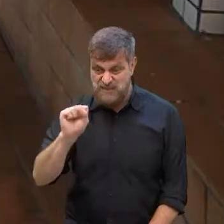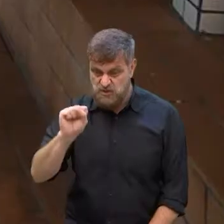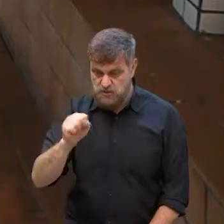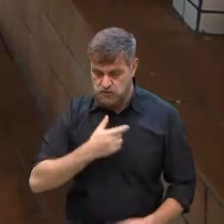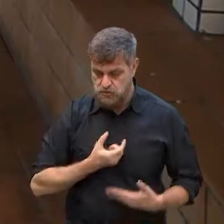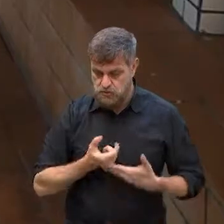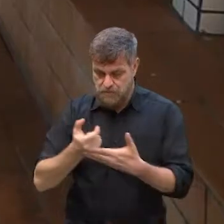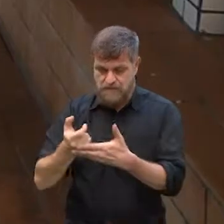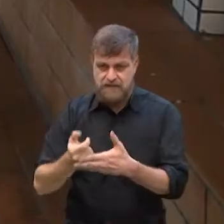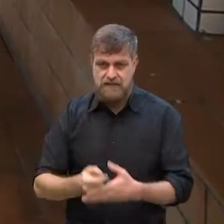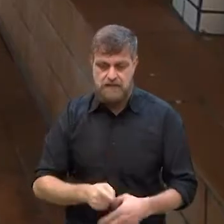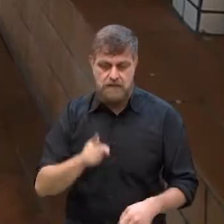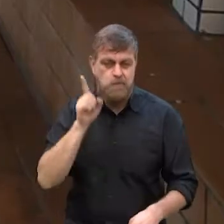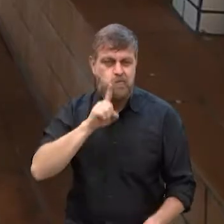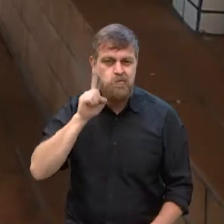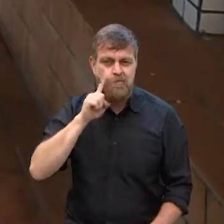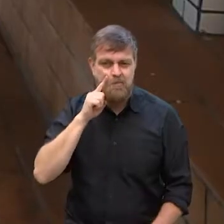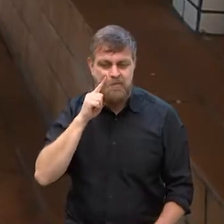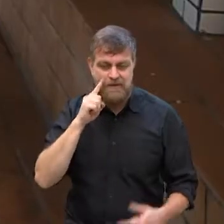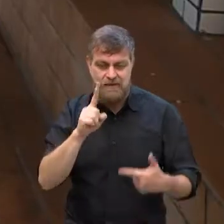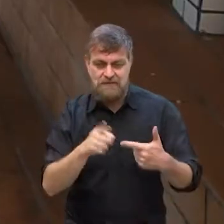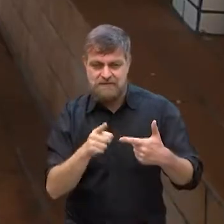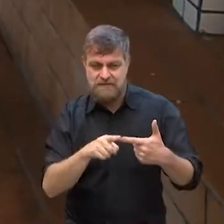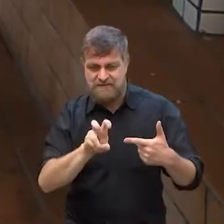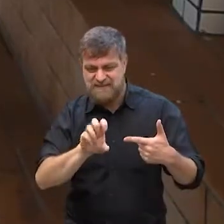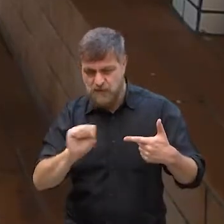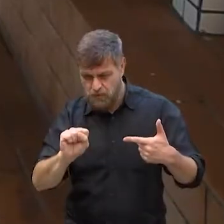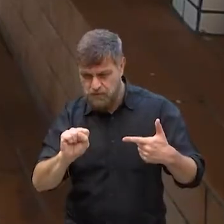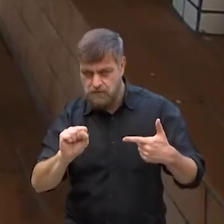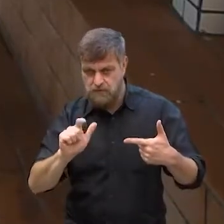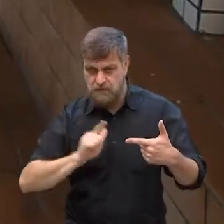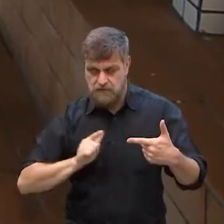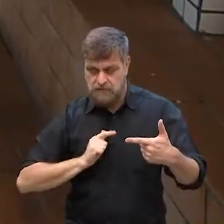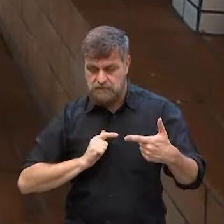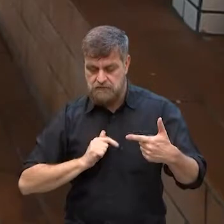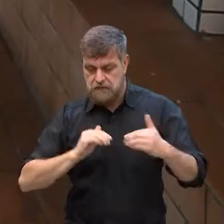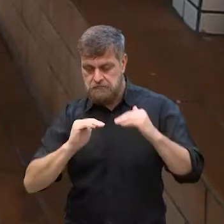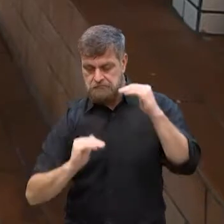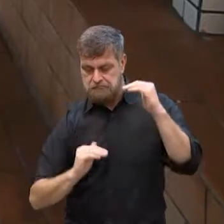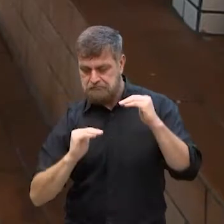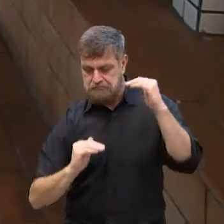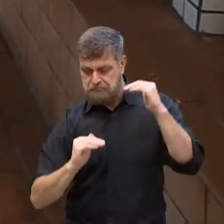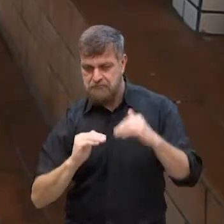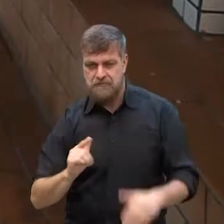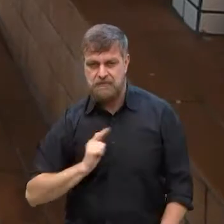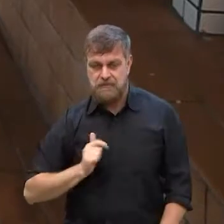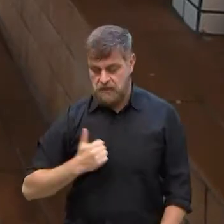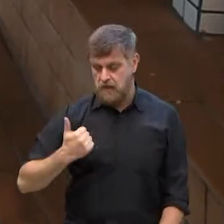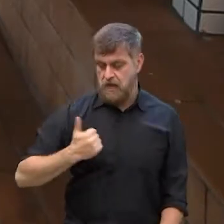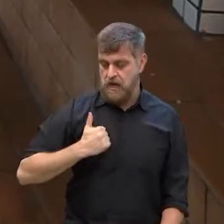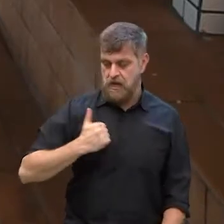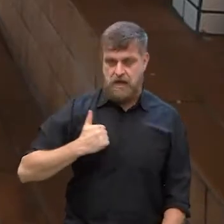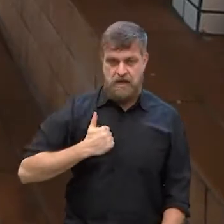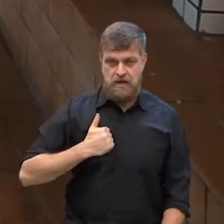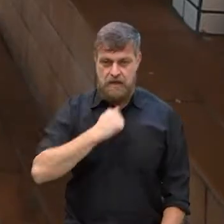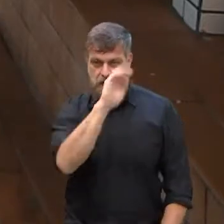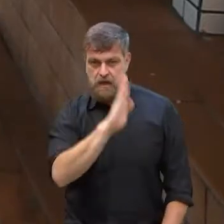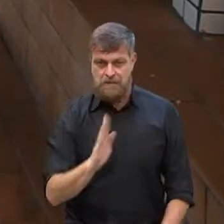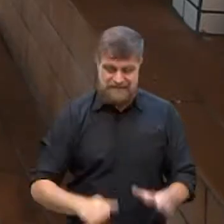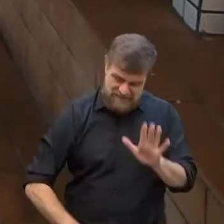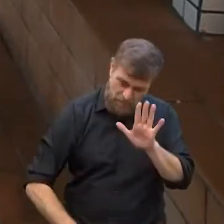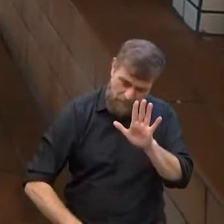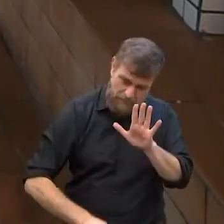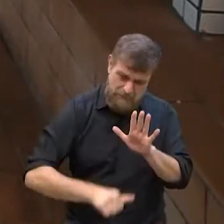total. Os Estados Unidos terminaram em segundo com 58, uma diferença muito grande. Sim. Em Toronto, o Brasil também terminou na